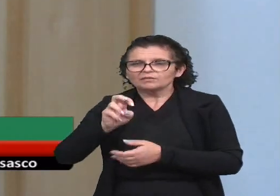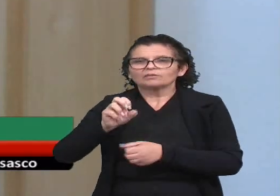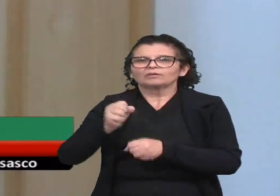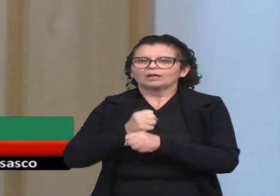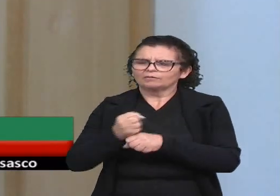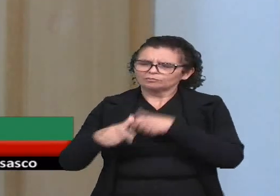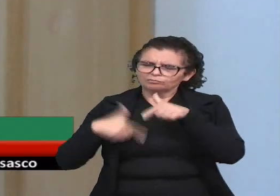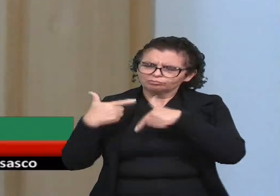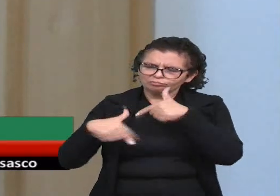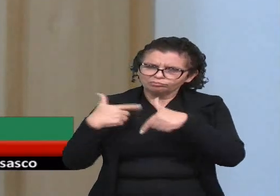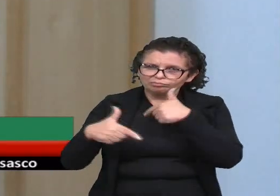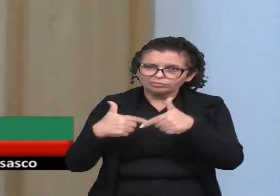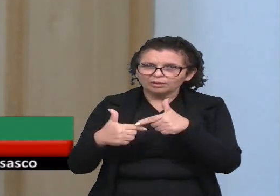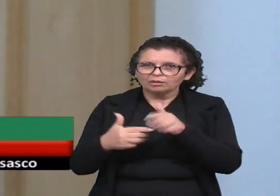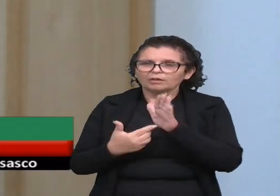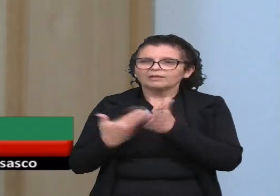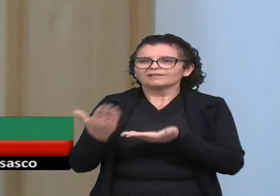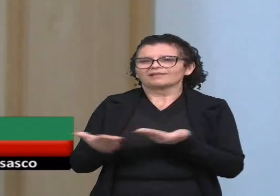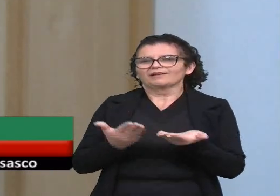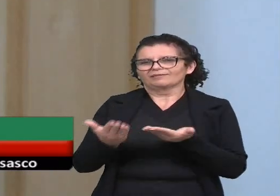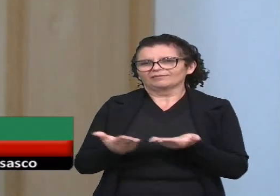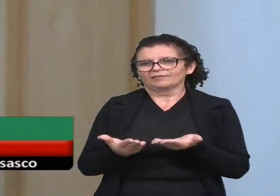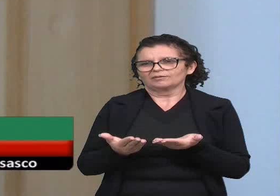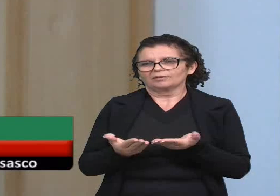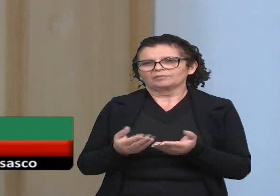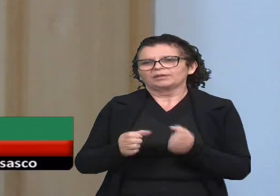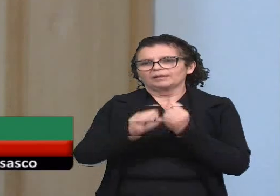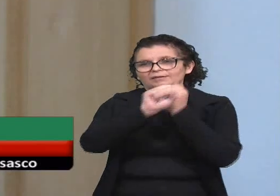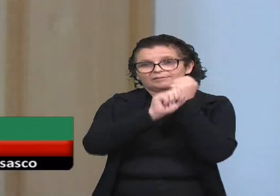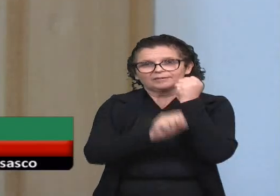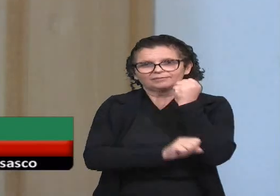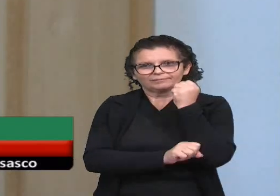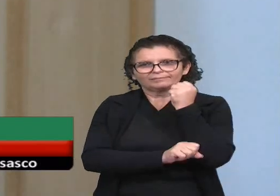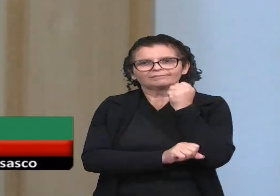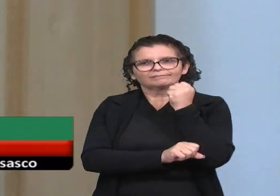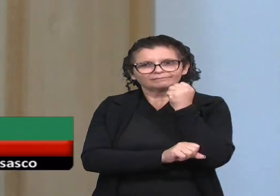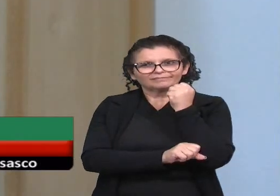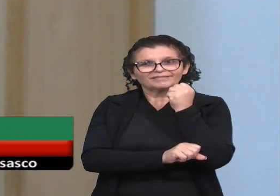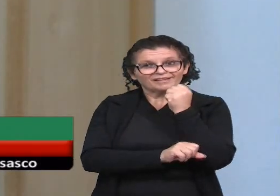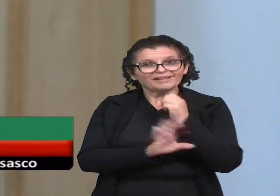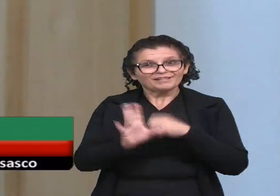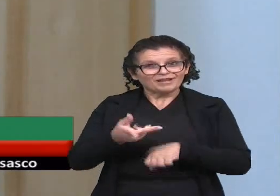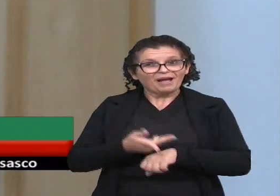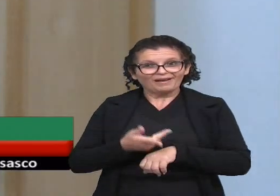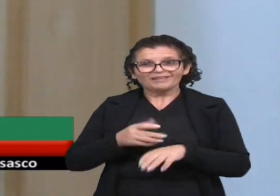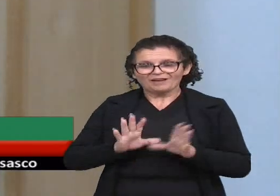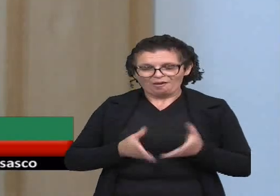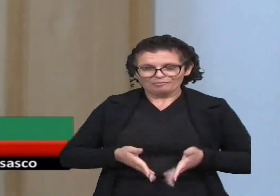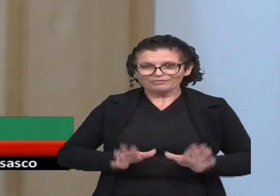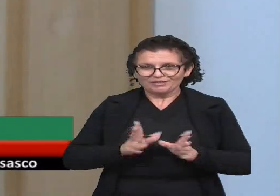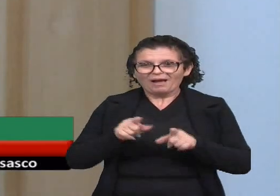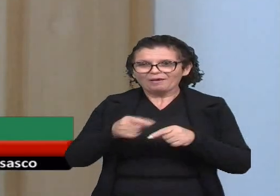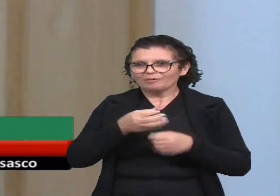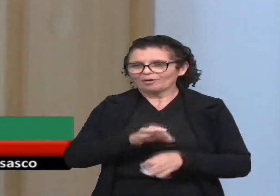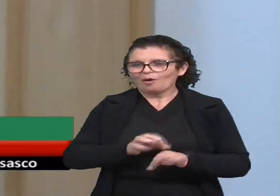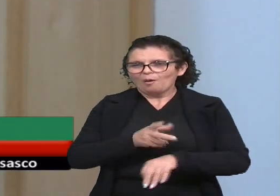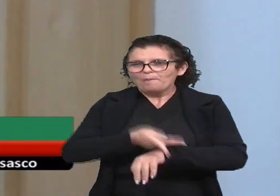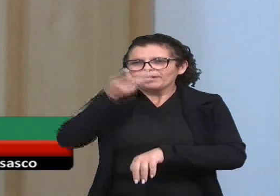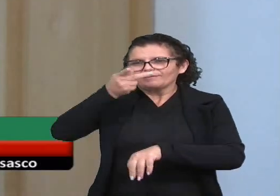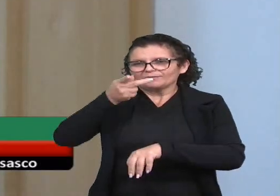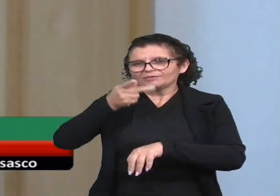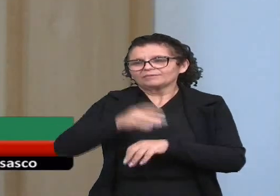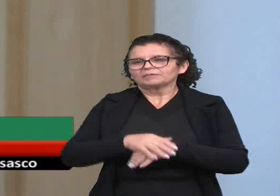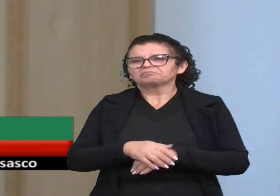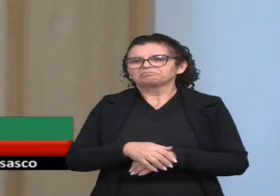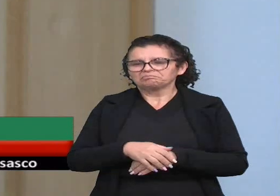de trabalho prestado na Sabesp, ou seja, já fez aí bodas de prata na empresa. E só alguém